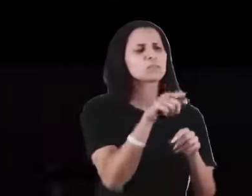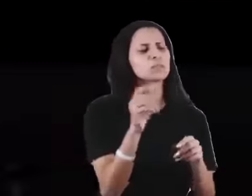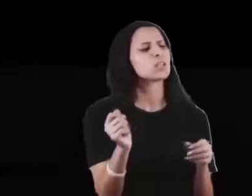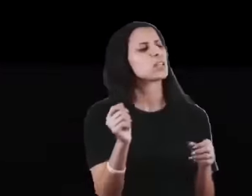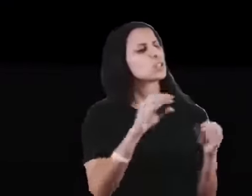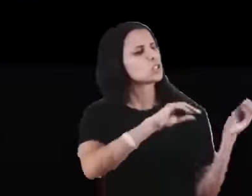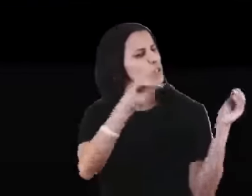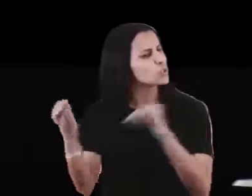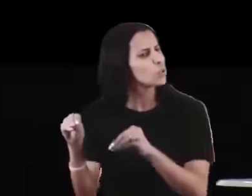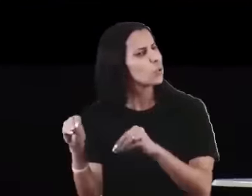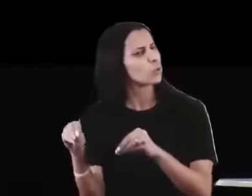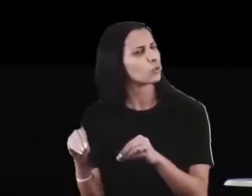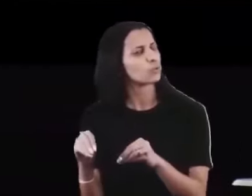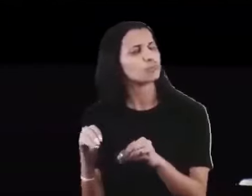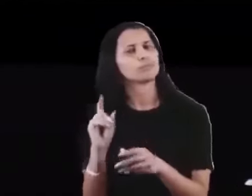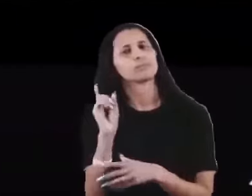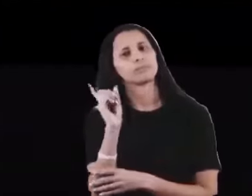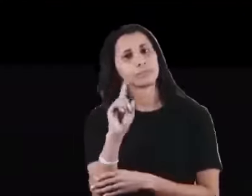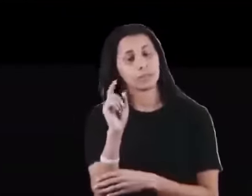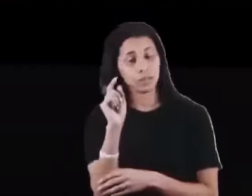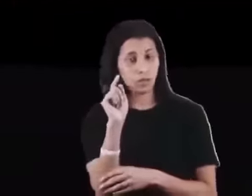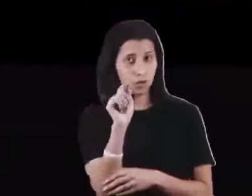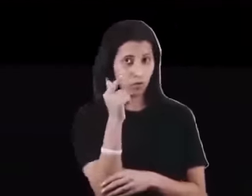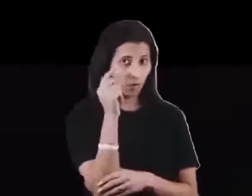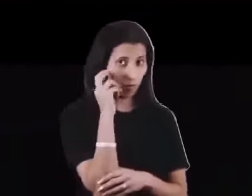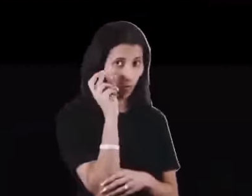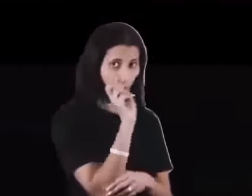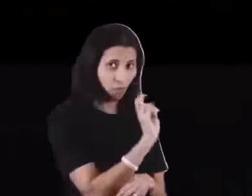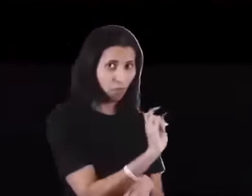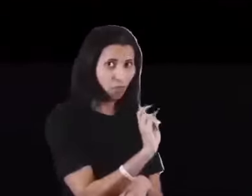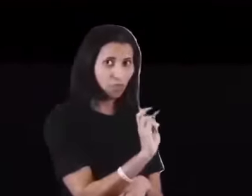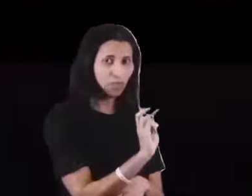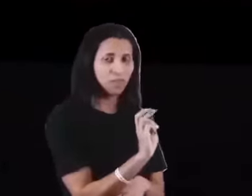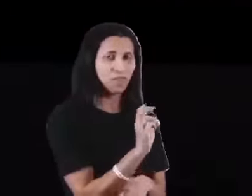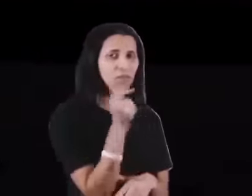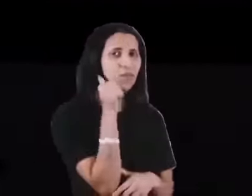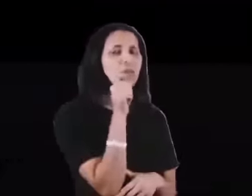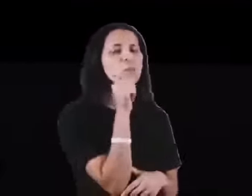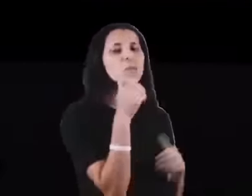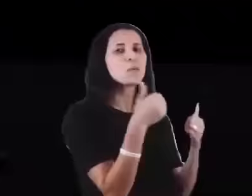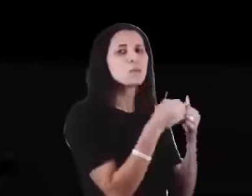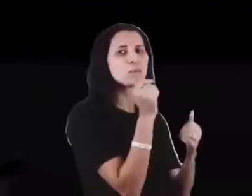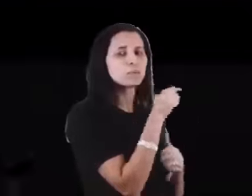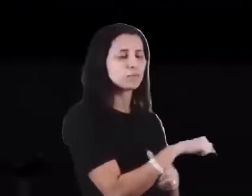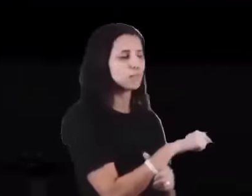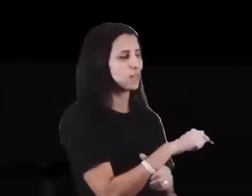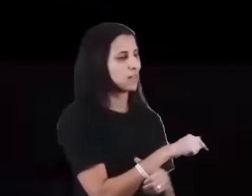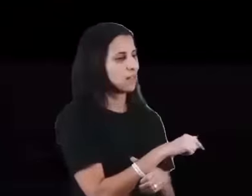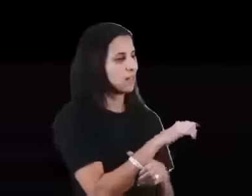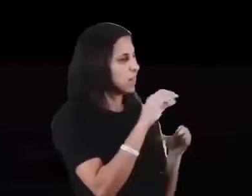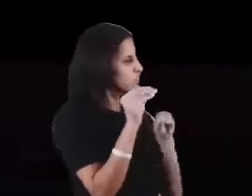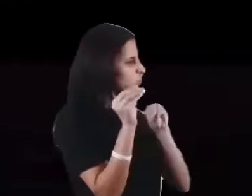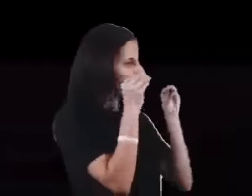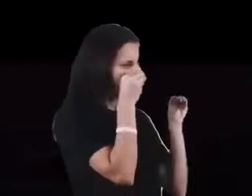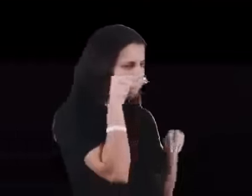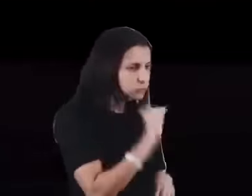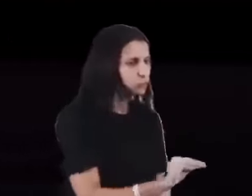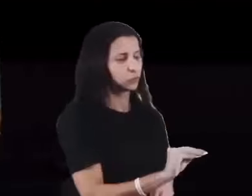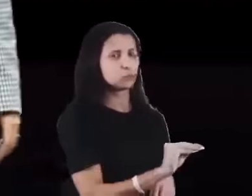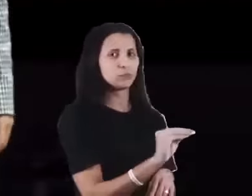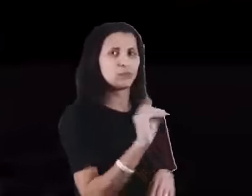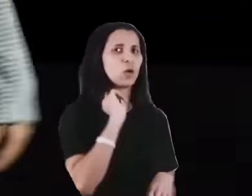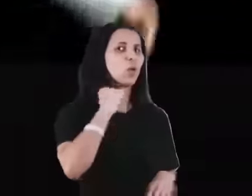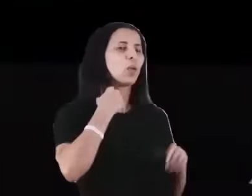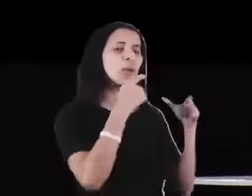joga para mais vira para ligar para o celular de graça eu desapega desapega desse lixo ruim mulher